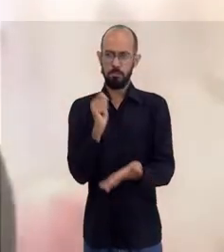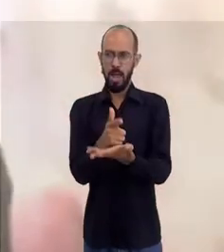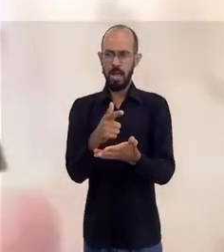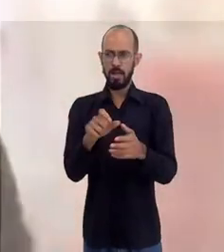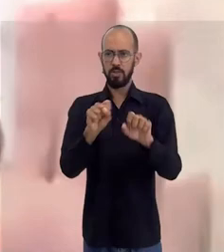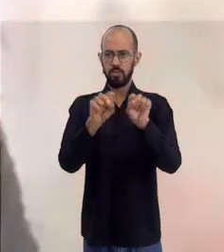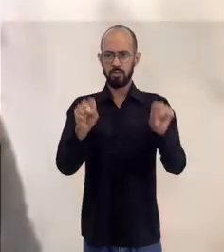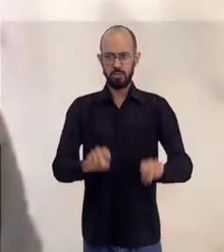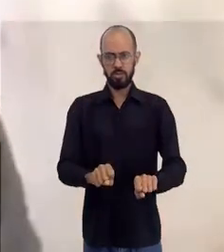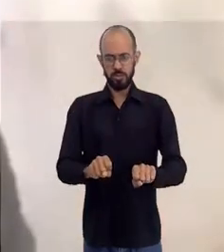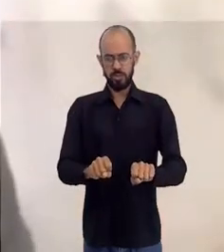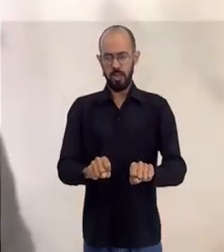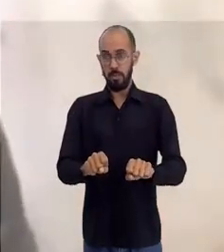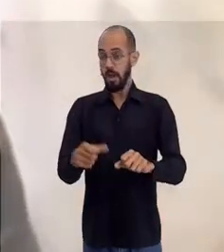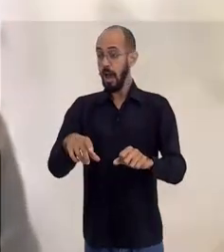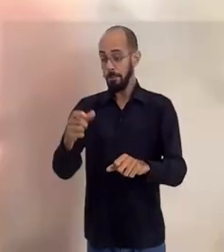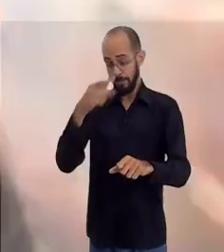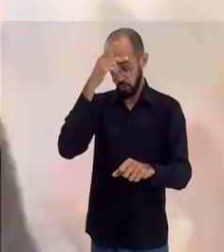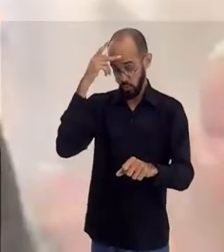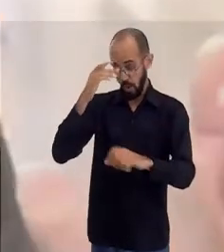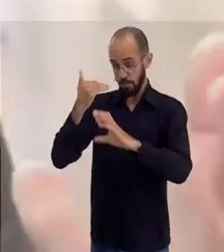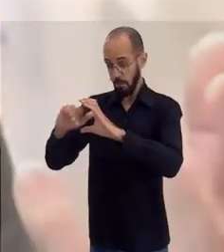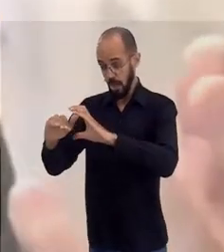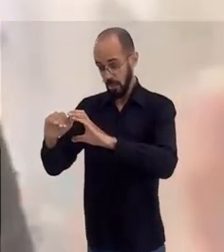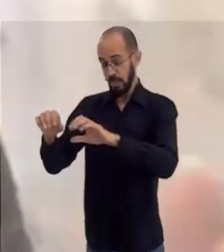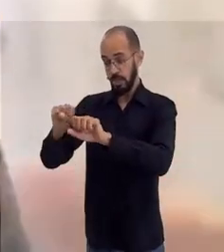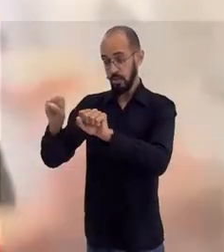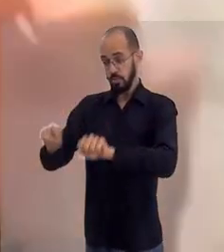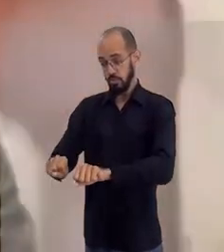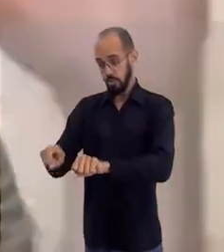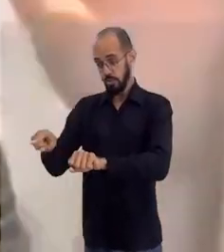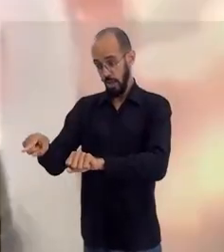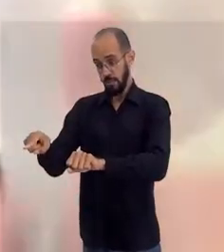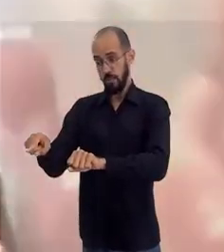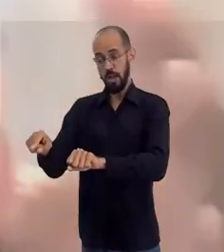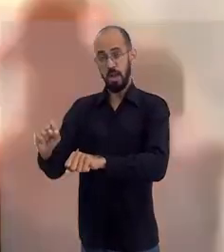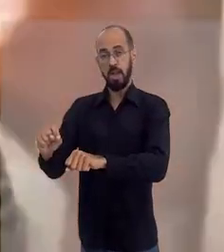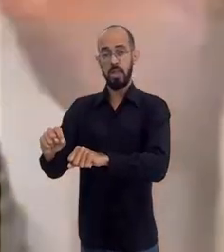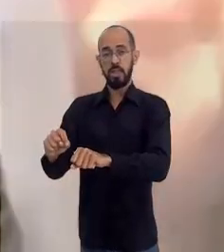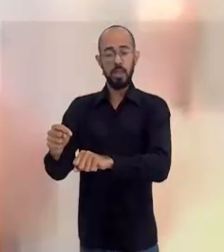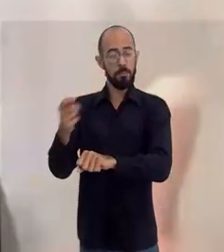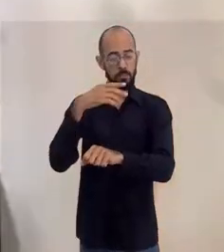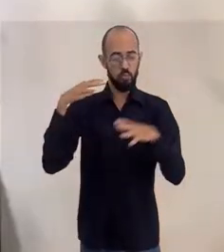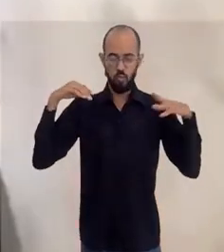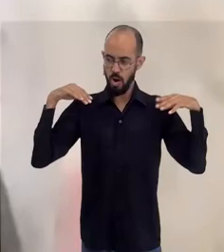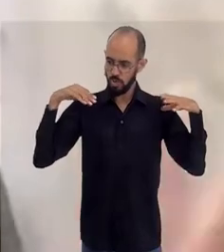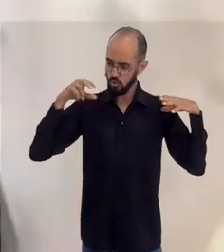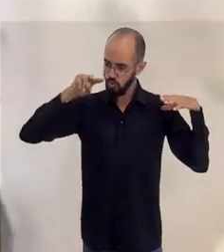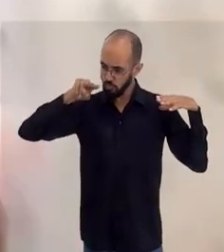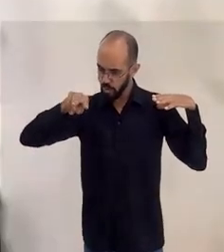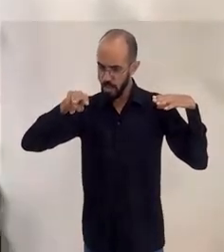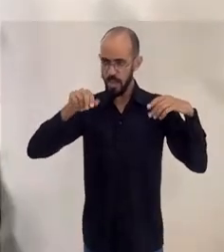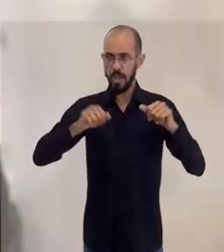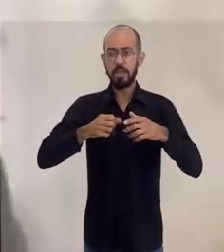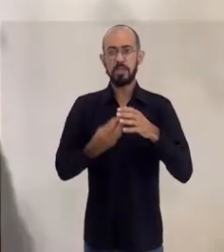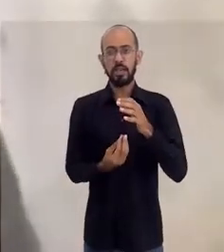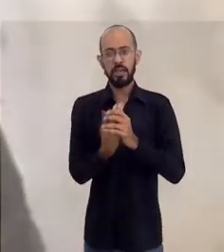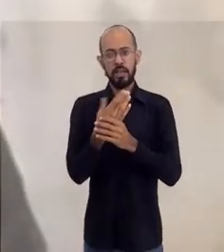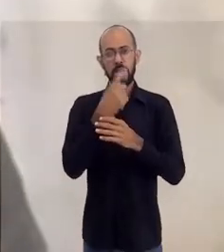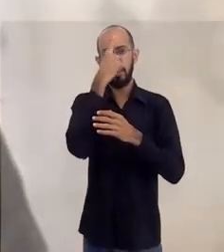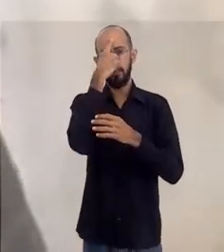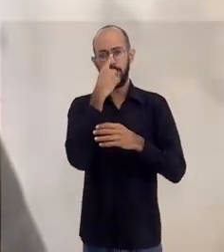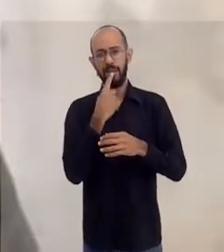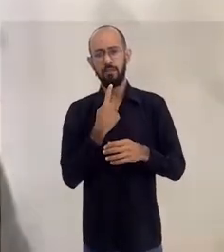para a plataforma e o Anjo se identifica com a história criar a pessoa criou aí o perfil Zinho a gente pode